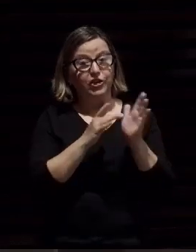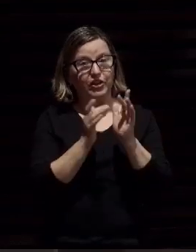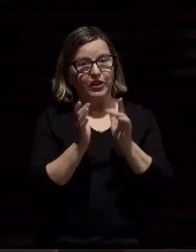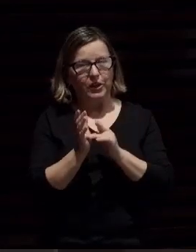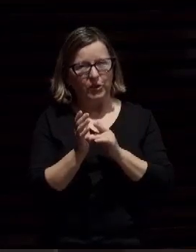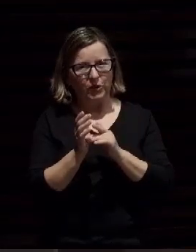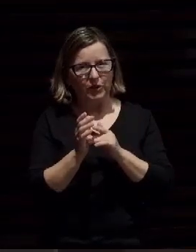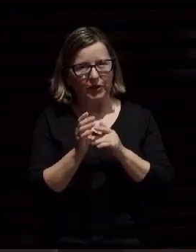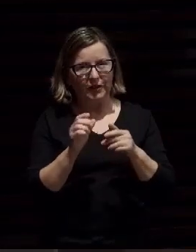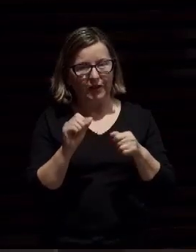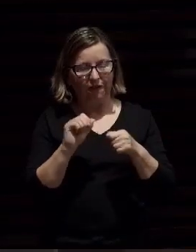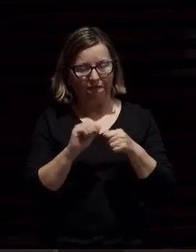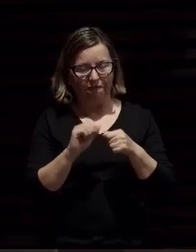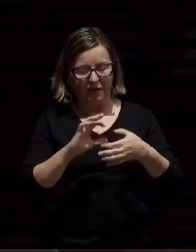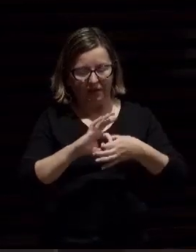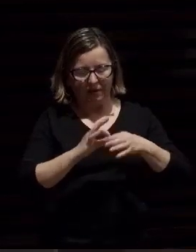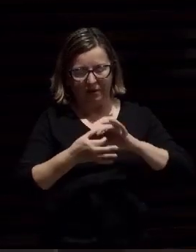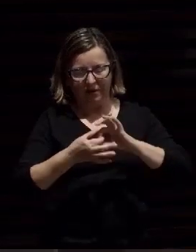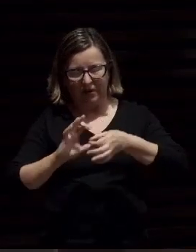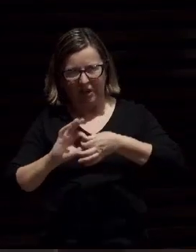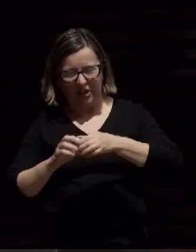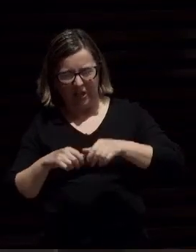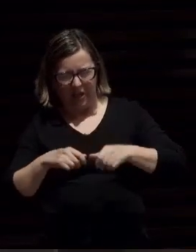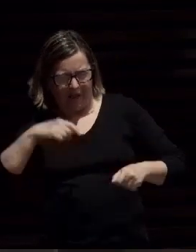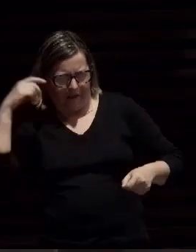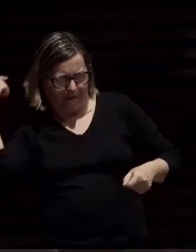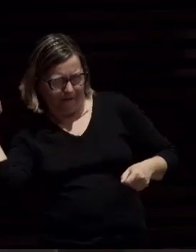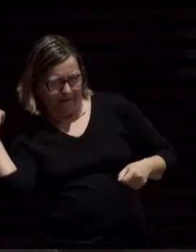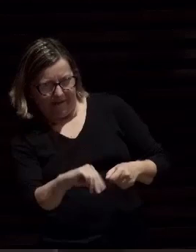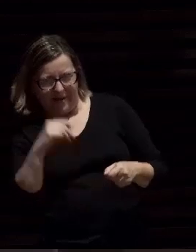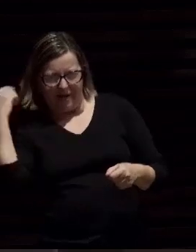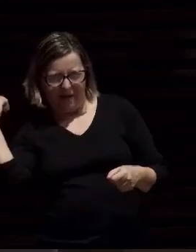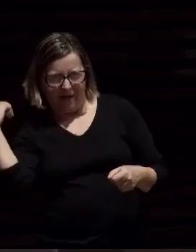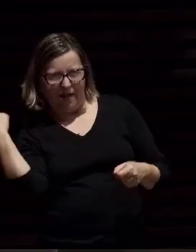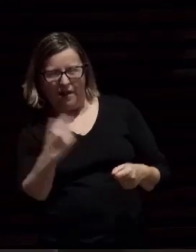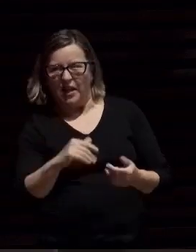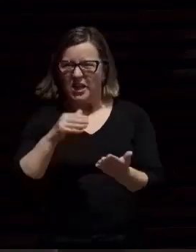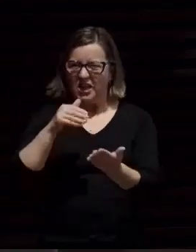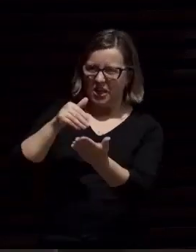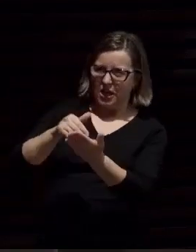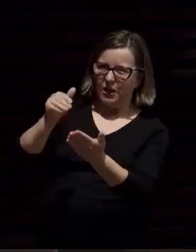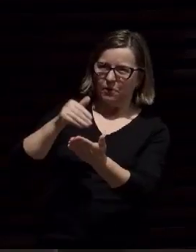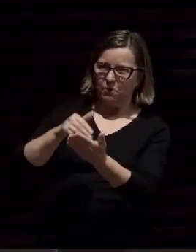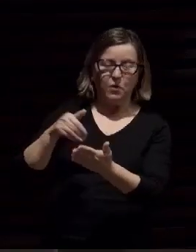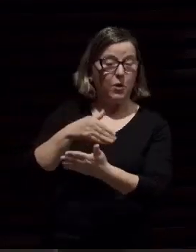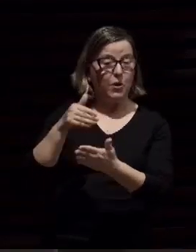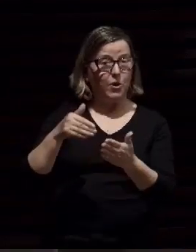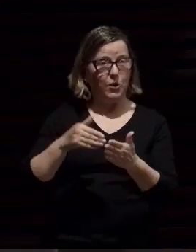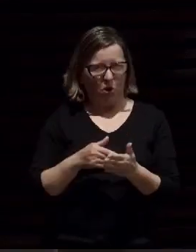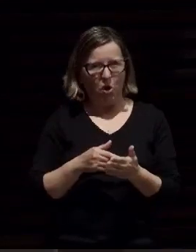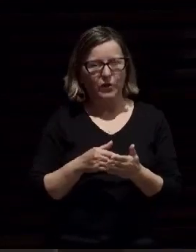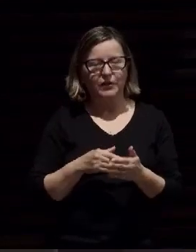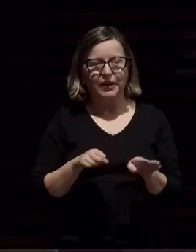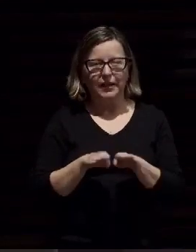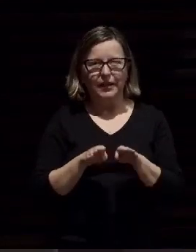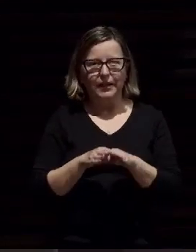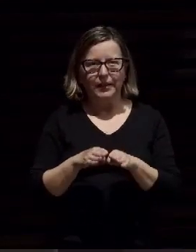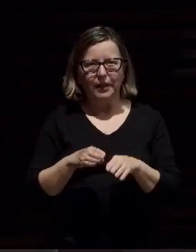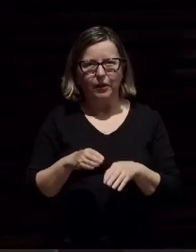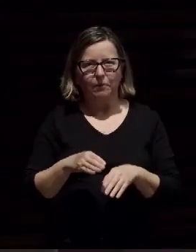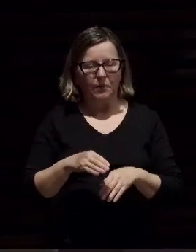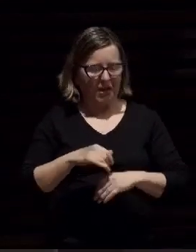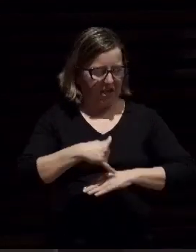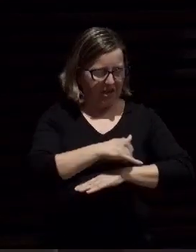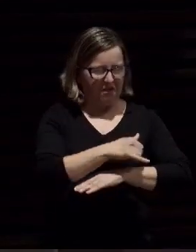expulsou todos do templo, bem como as ovelhas e os bois, e derramou pelo chão